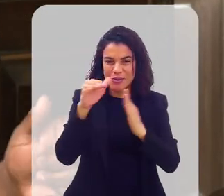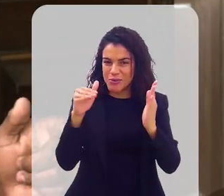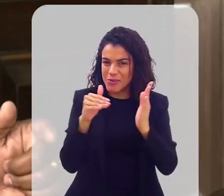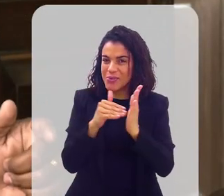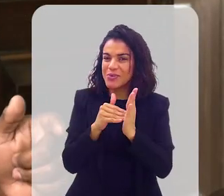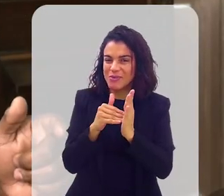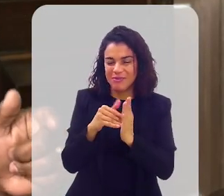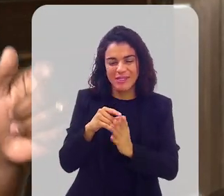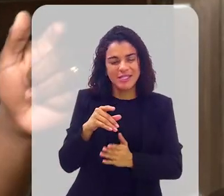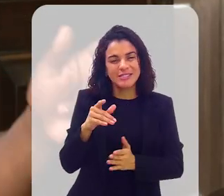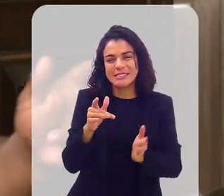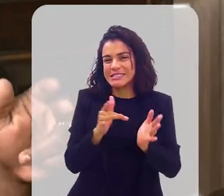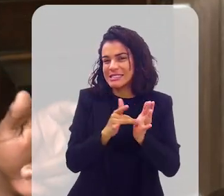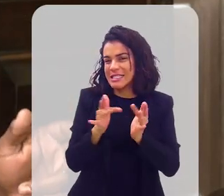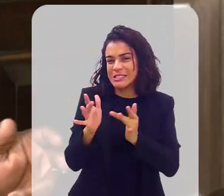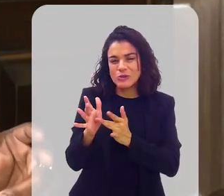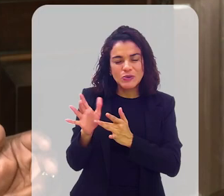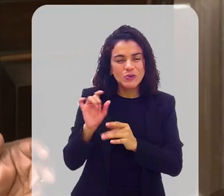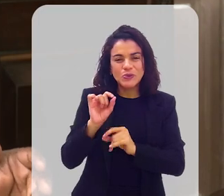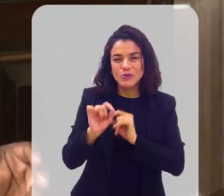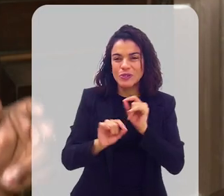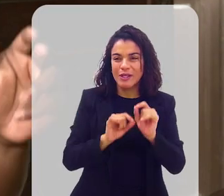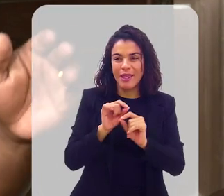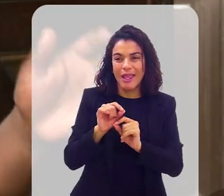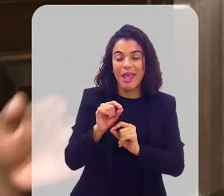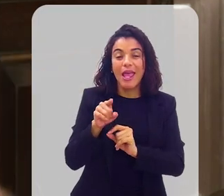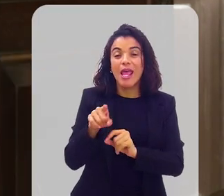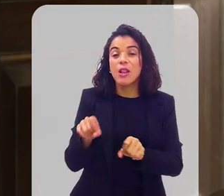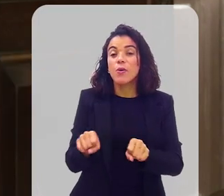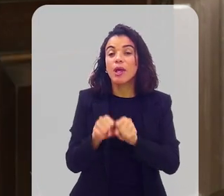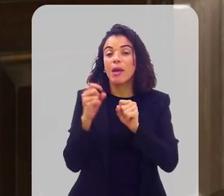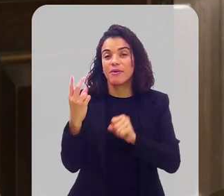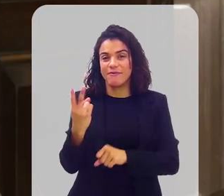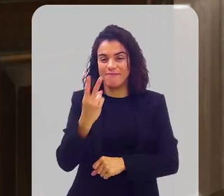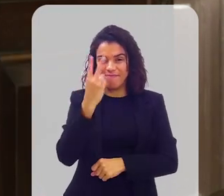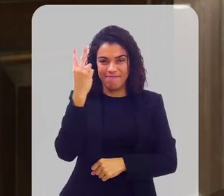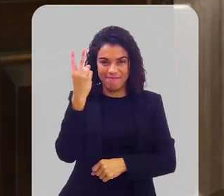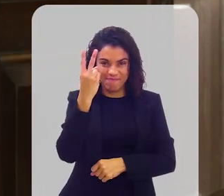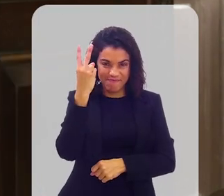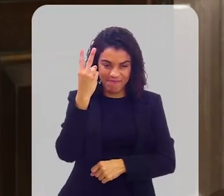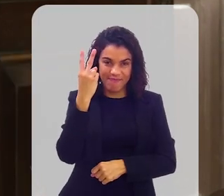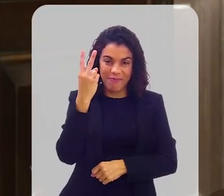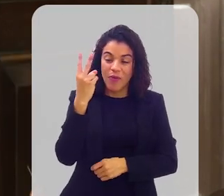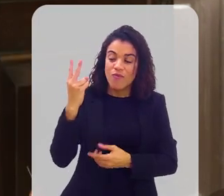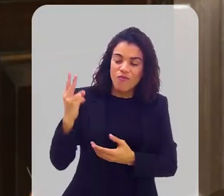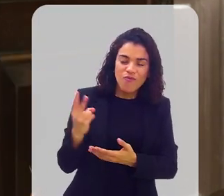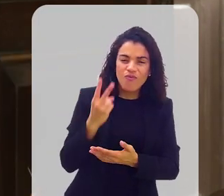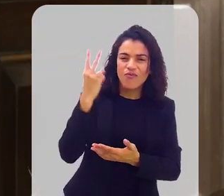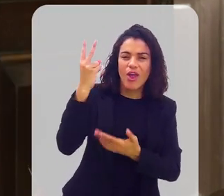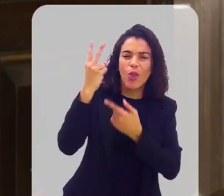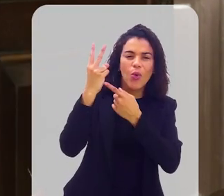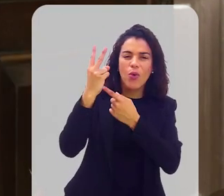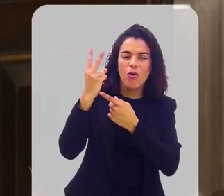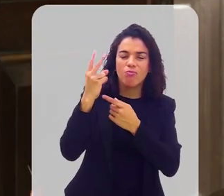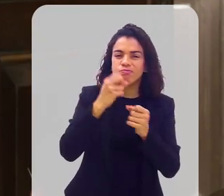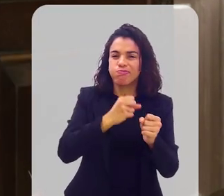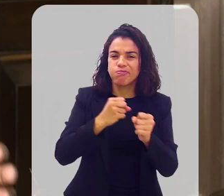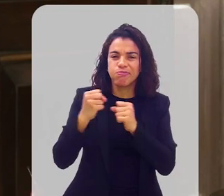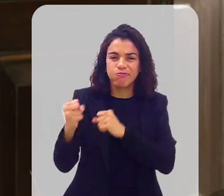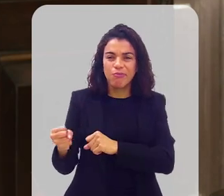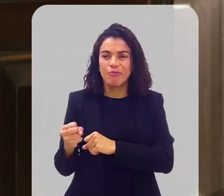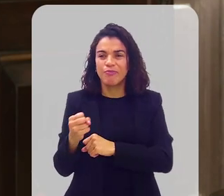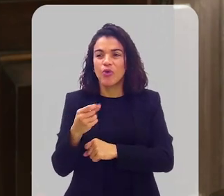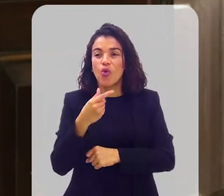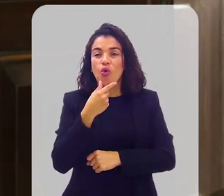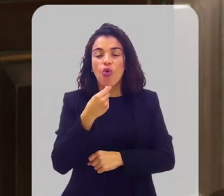quebra paradigma. Jesus então foi uma coisa linda. Medicina, mas só que Deus ele não quebra princípio. Verdade. Então um princípio que é poderoso é o